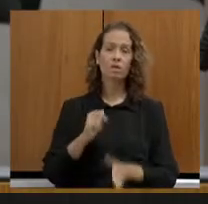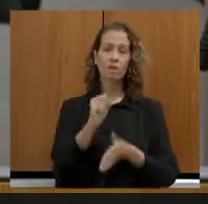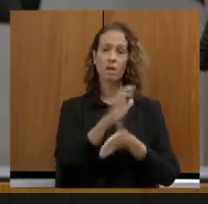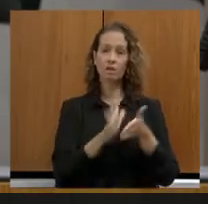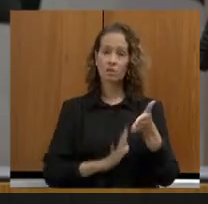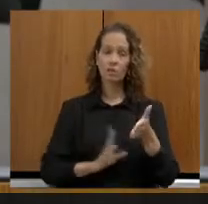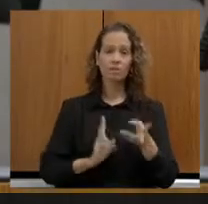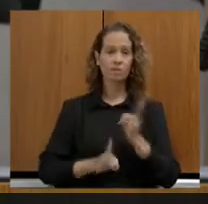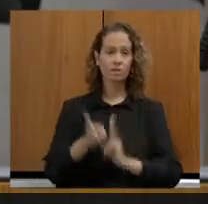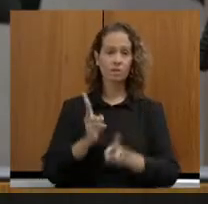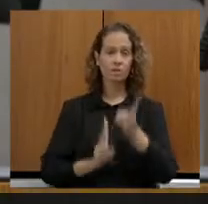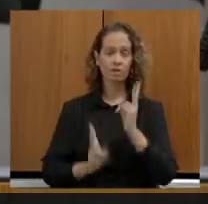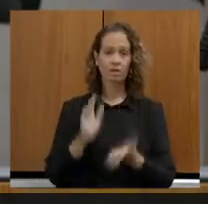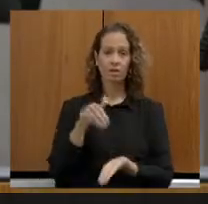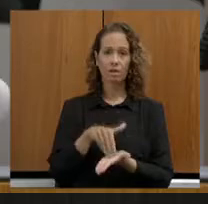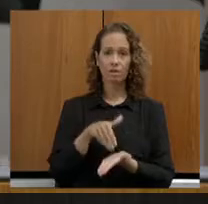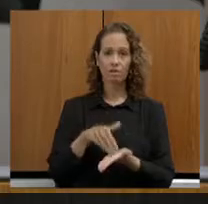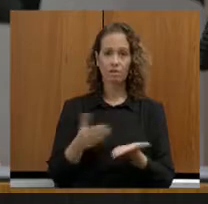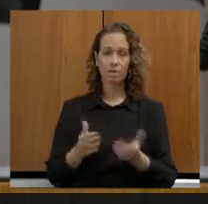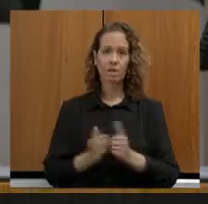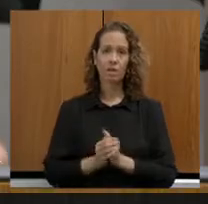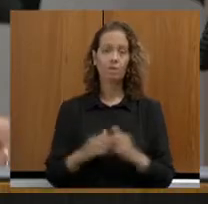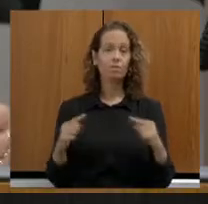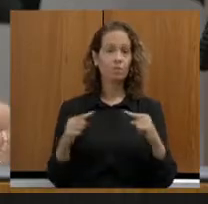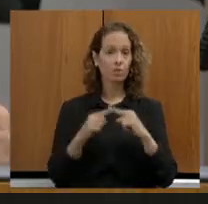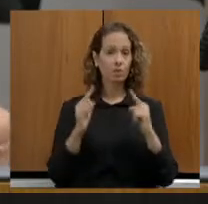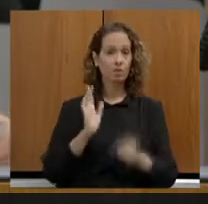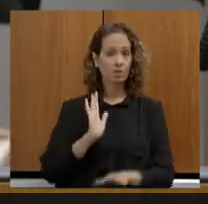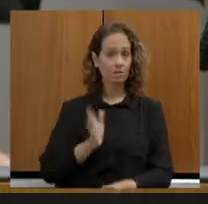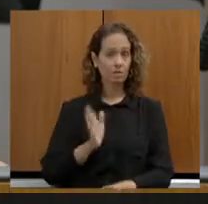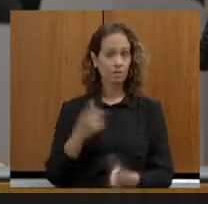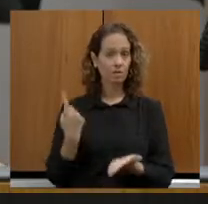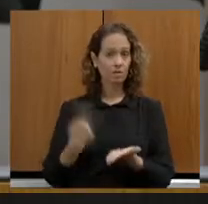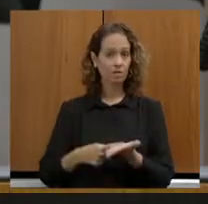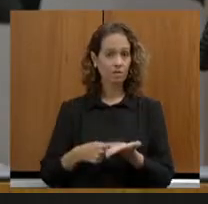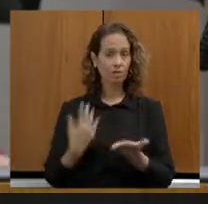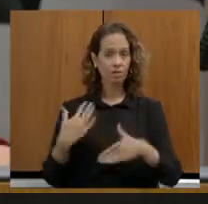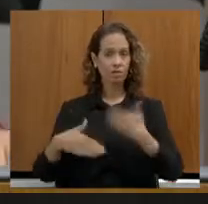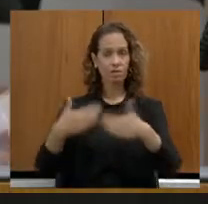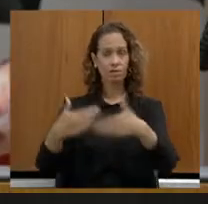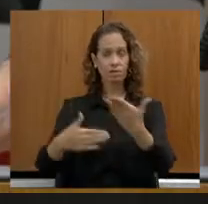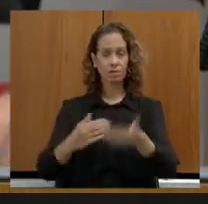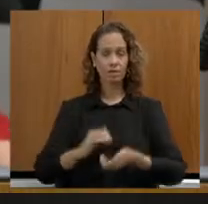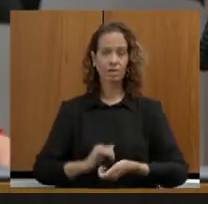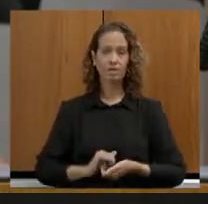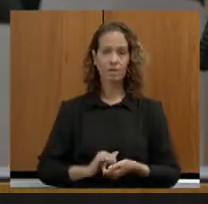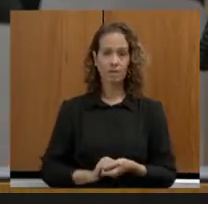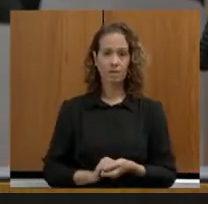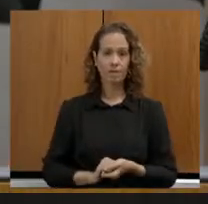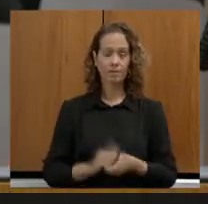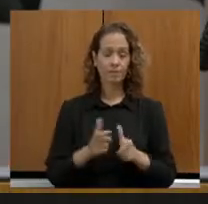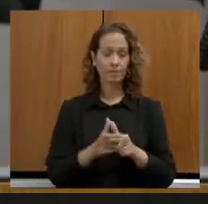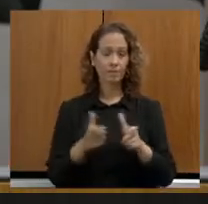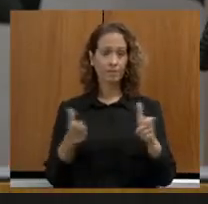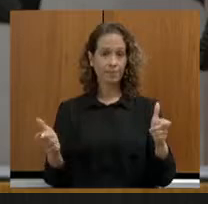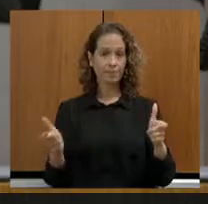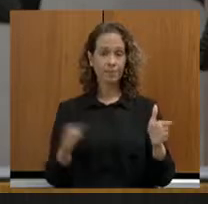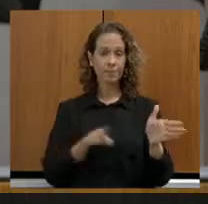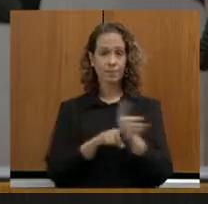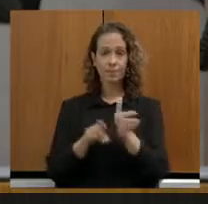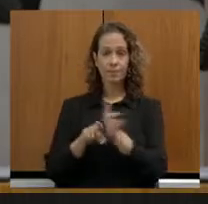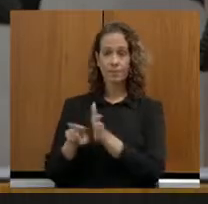até o final então tá combinado né E pactuado esse processo cuja a maior parte das questões